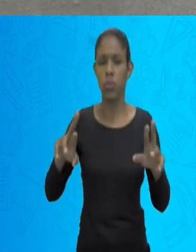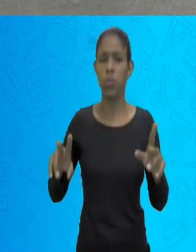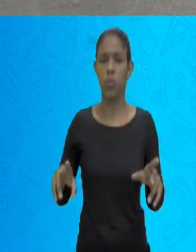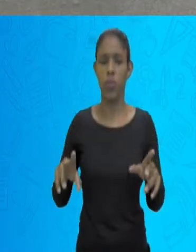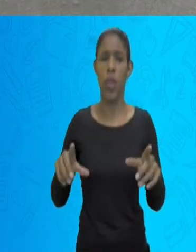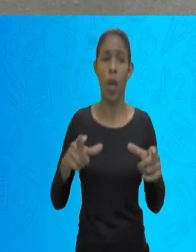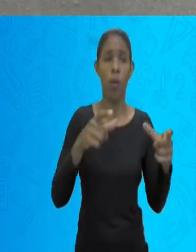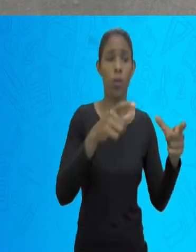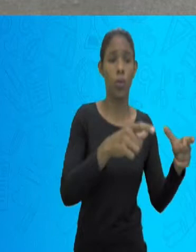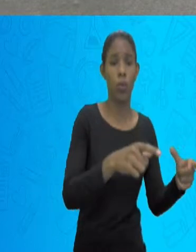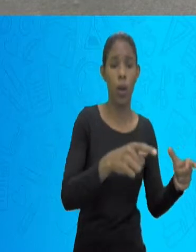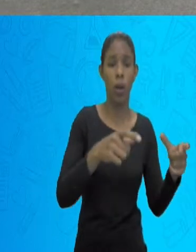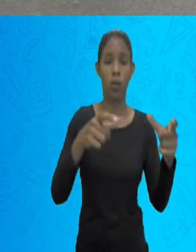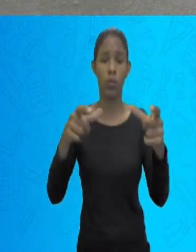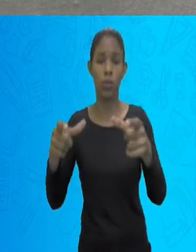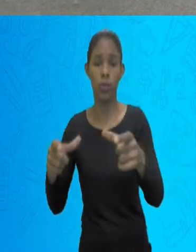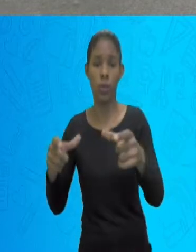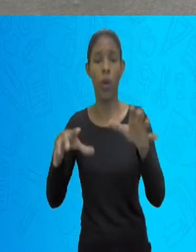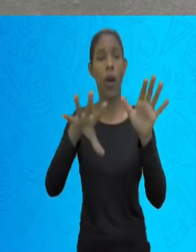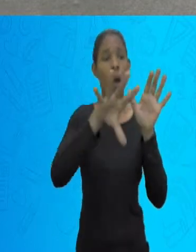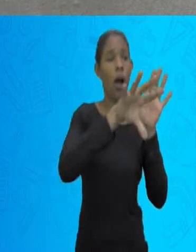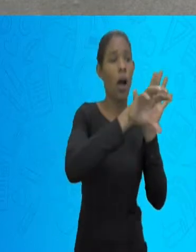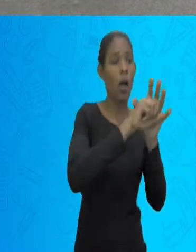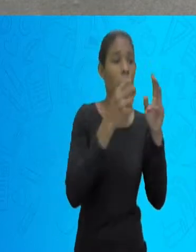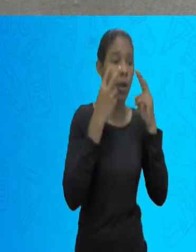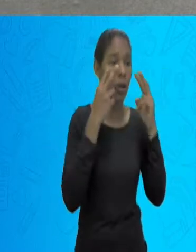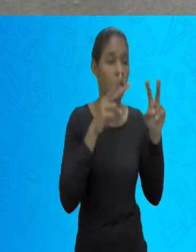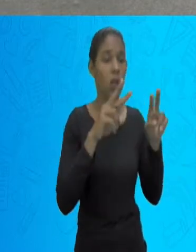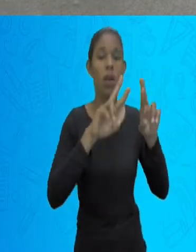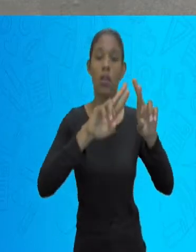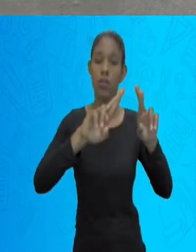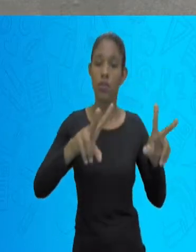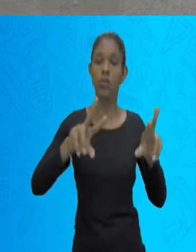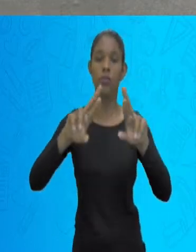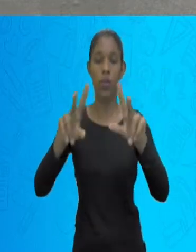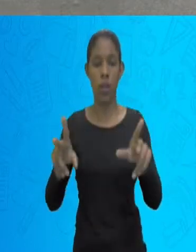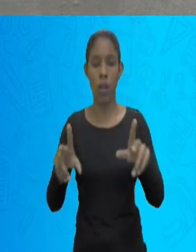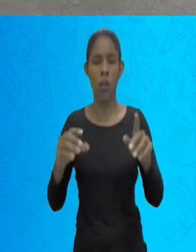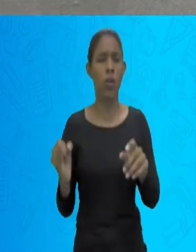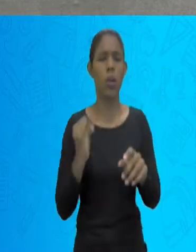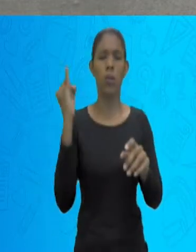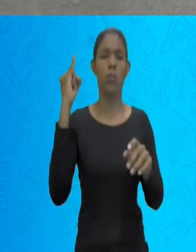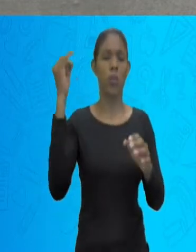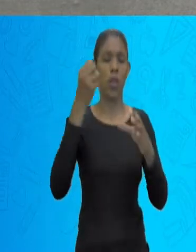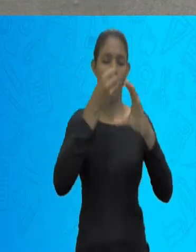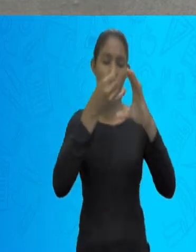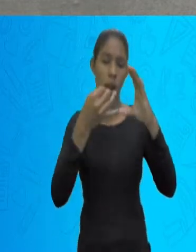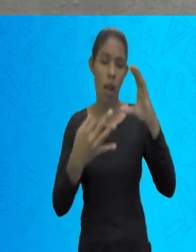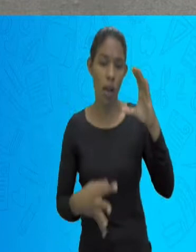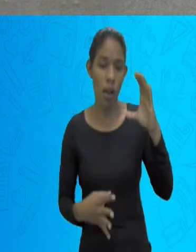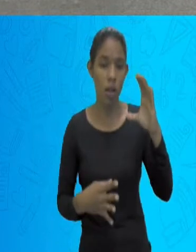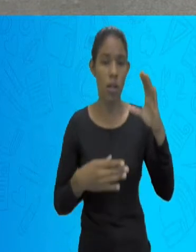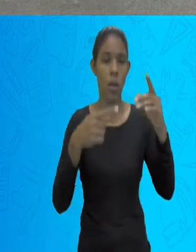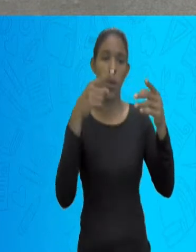isso a importância de conhecê-las, identificá-las, suas características. Isso é que vamos